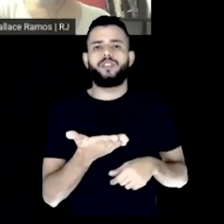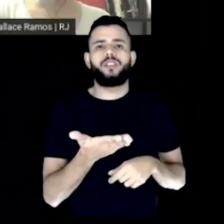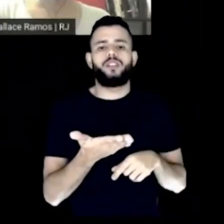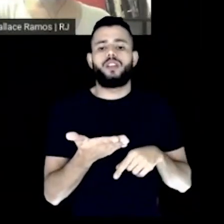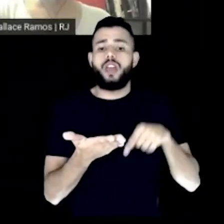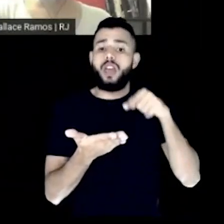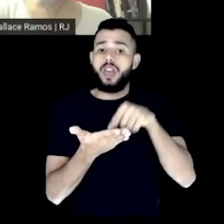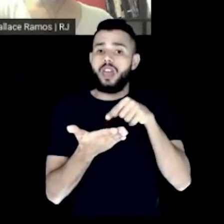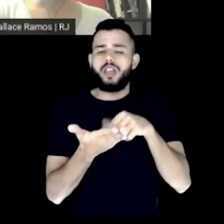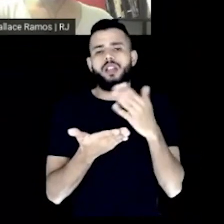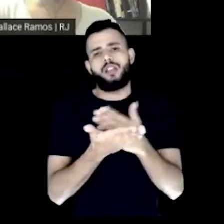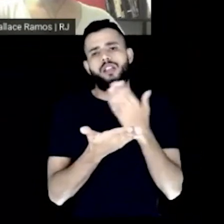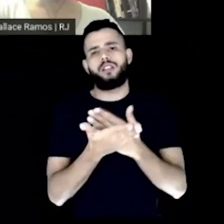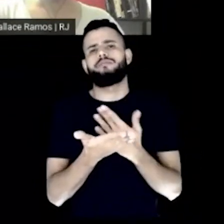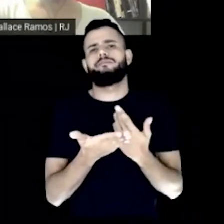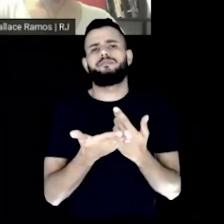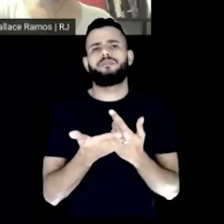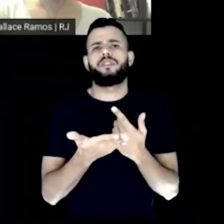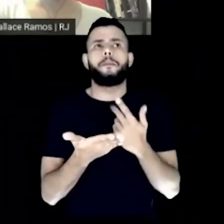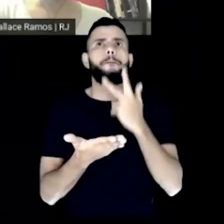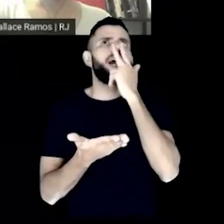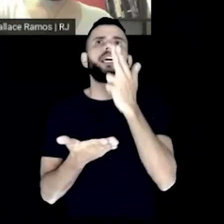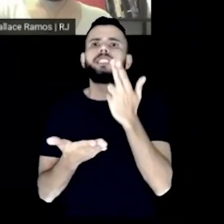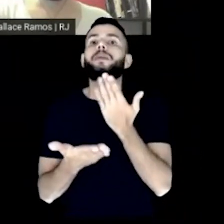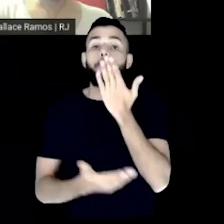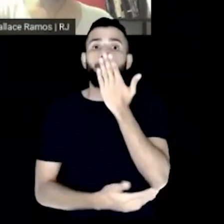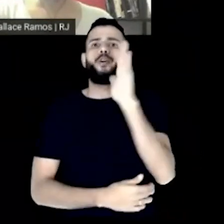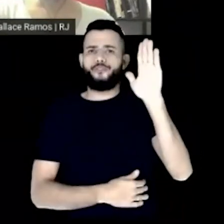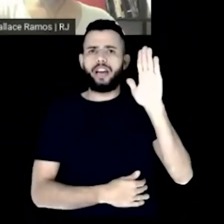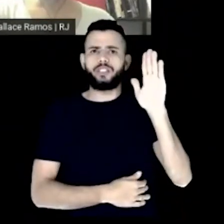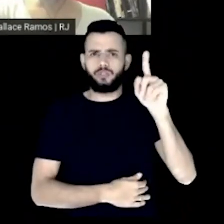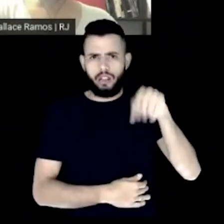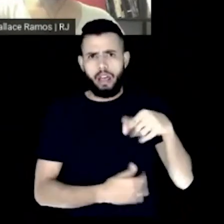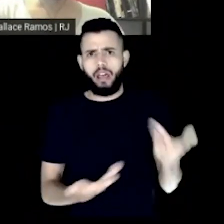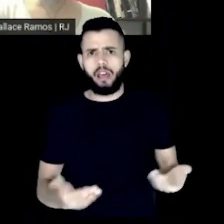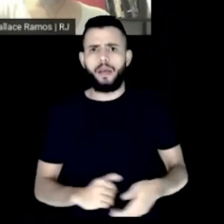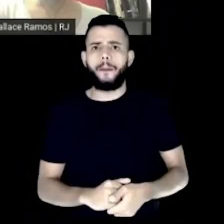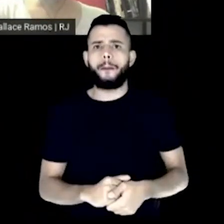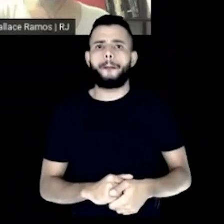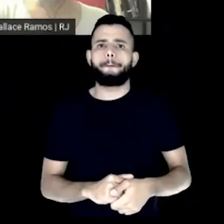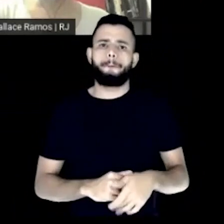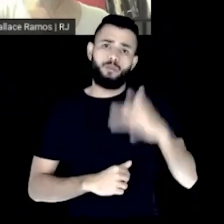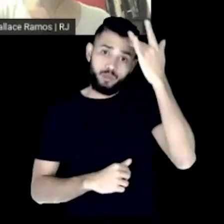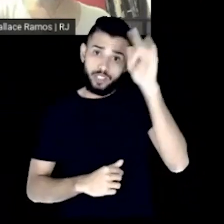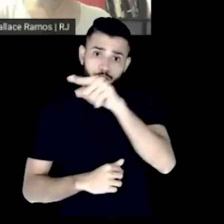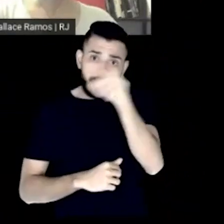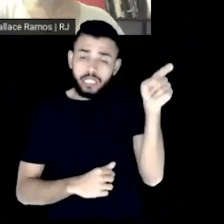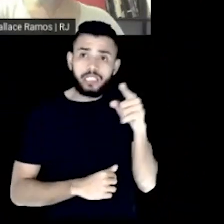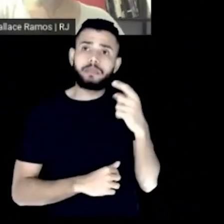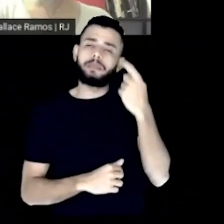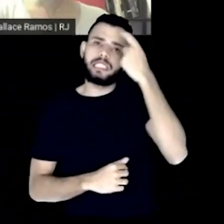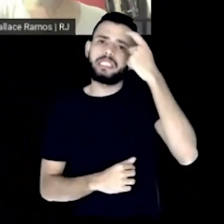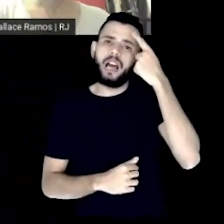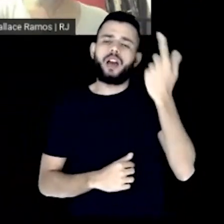tornando, de certa forma, eu vou usar um termo clichê, profético, né? É, não sei